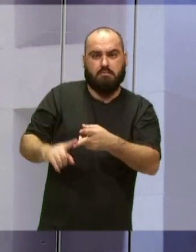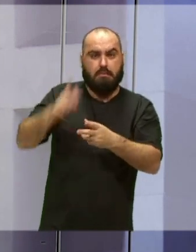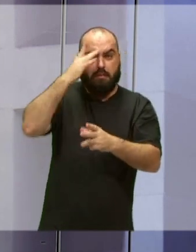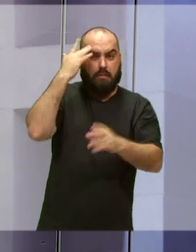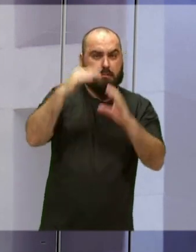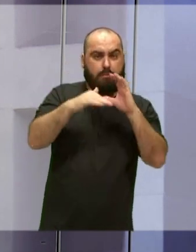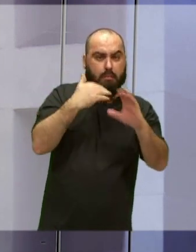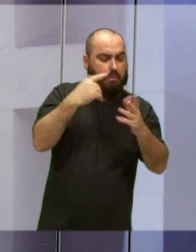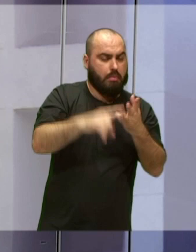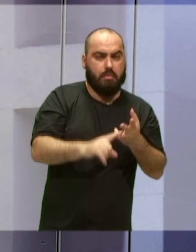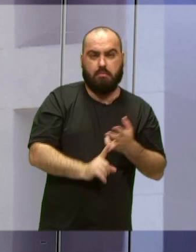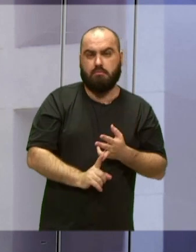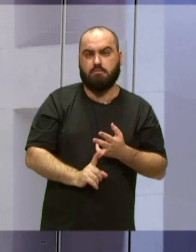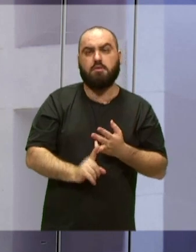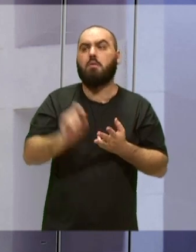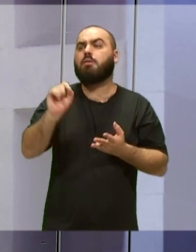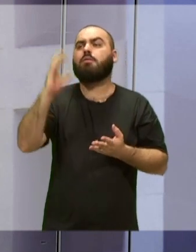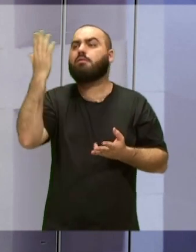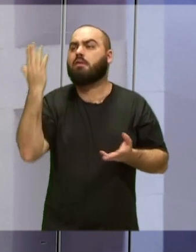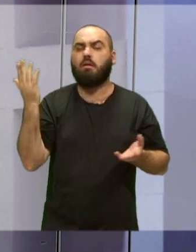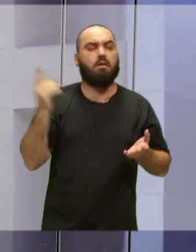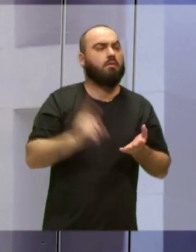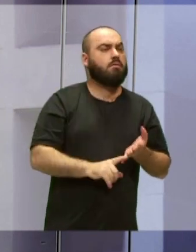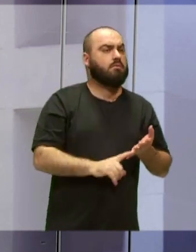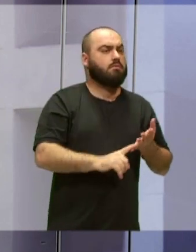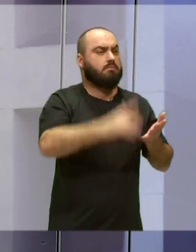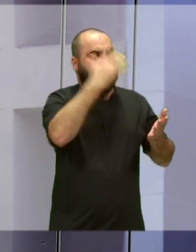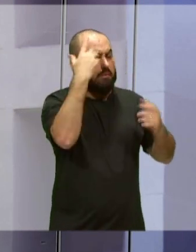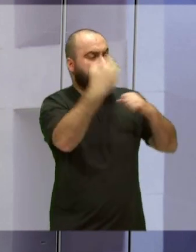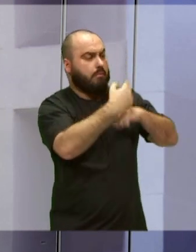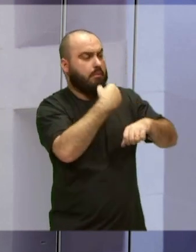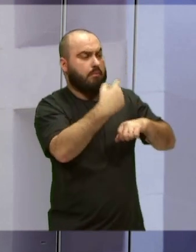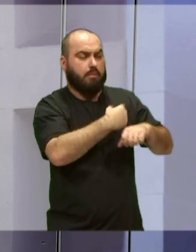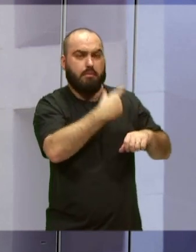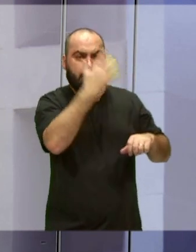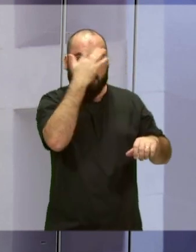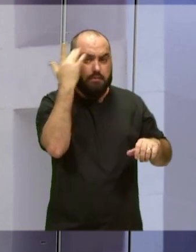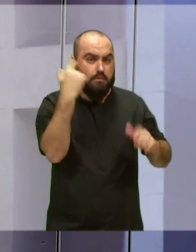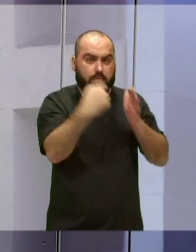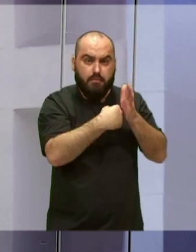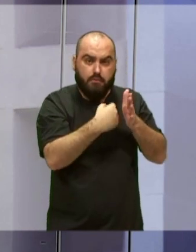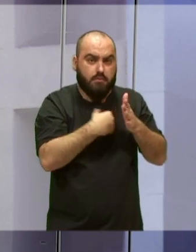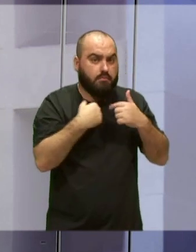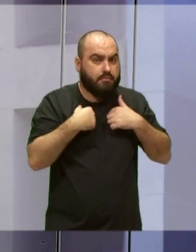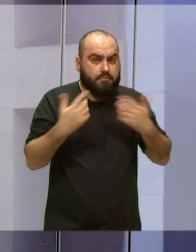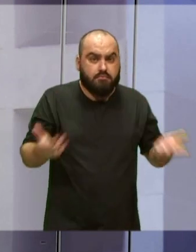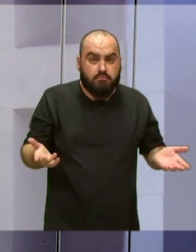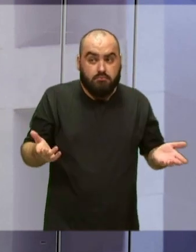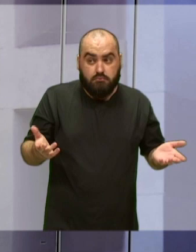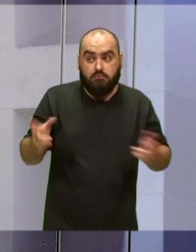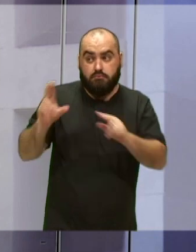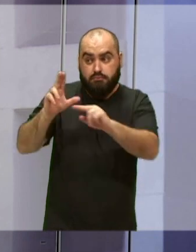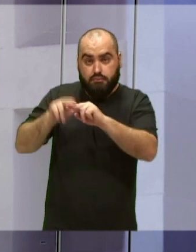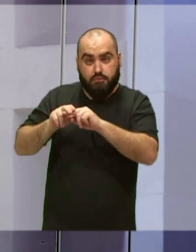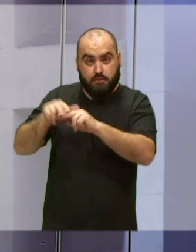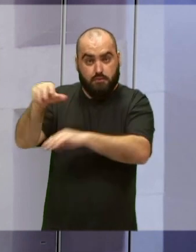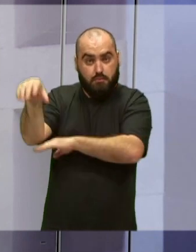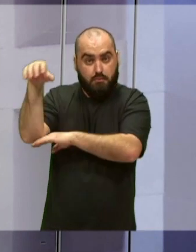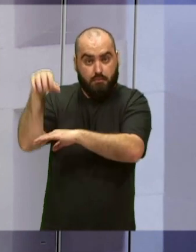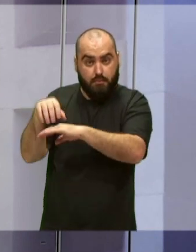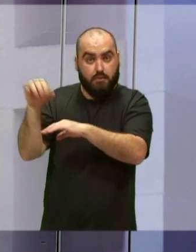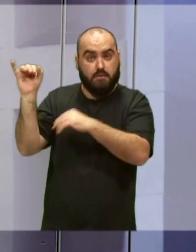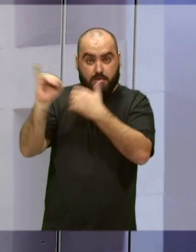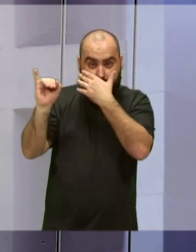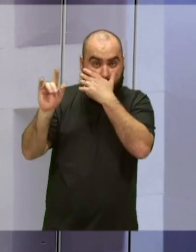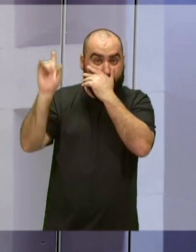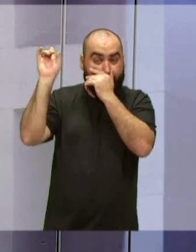é o que que tá acontecendo por favor pessoas humildes então o porto para Itajaí não representa